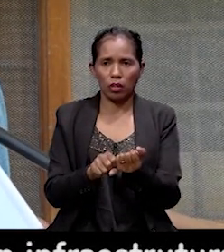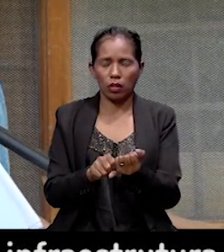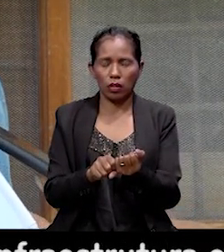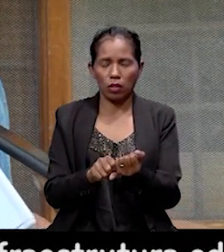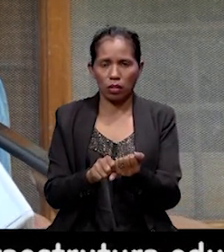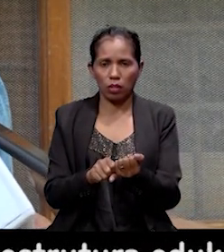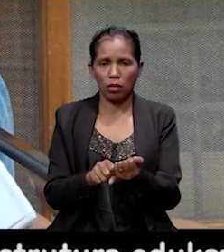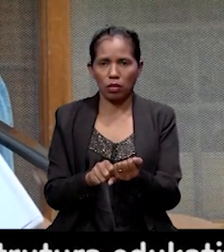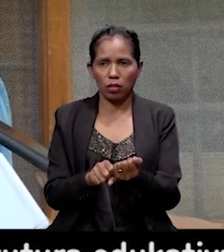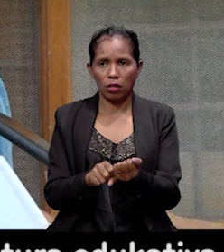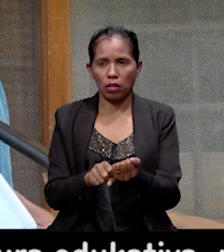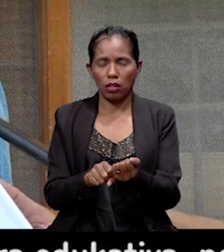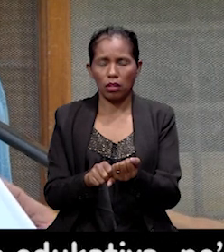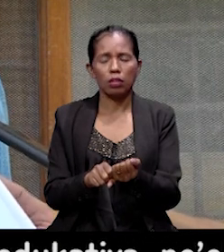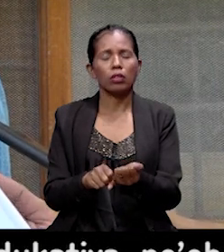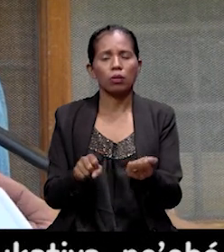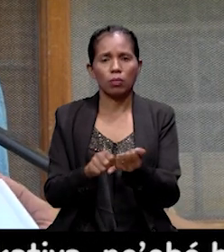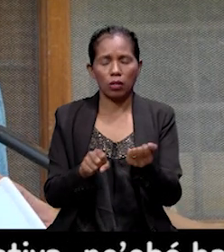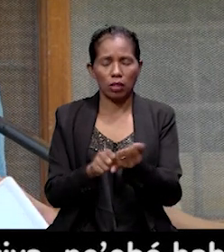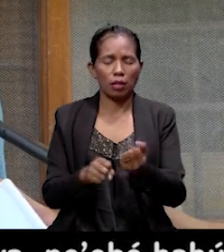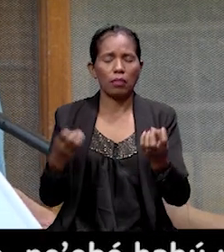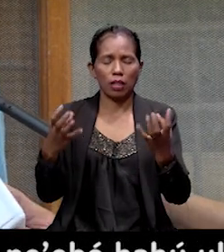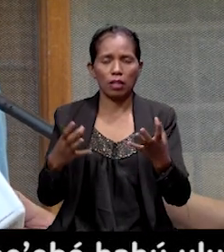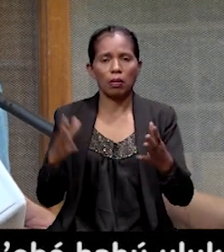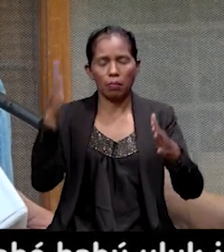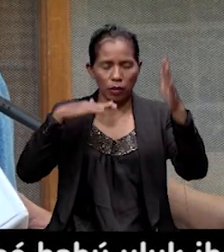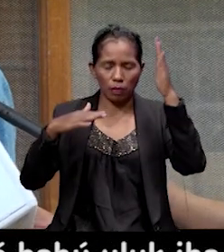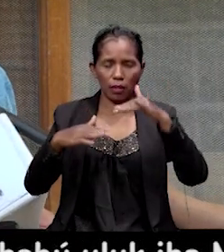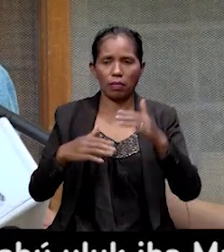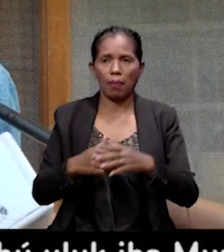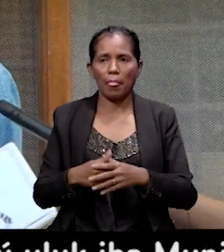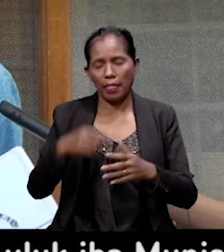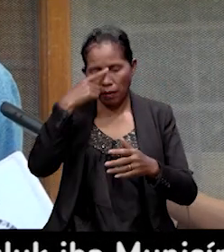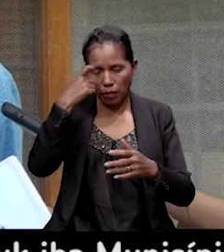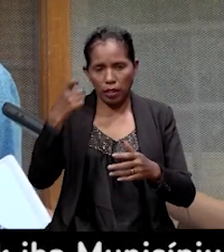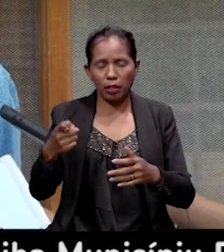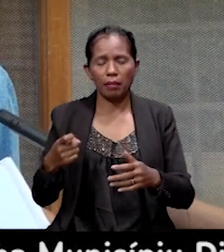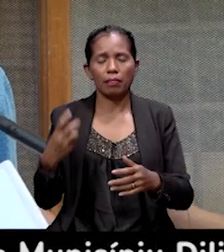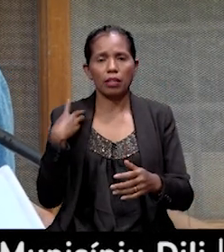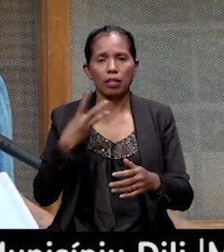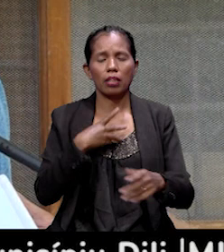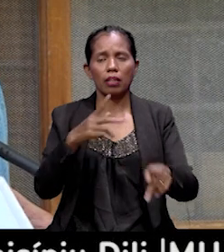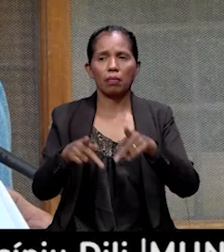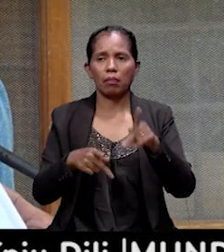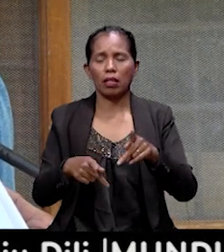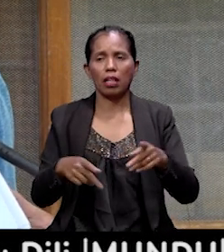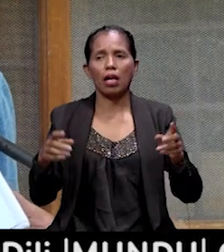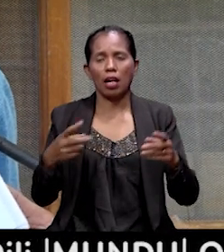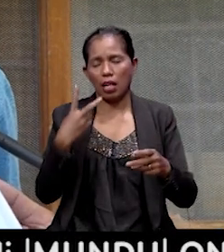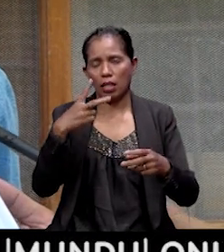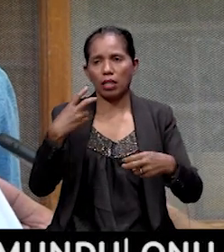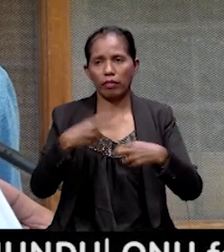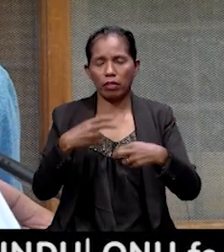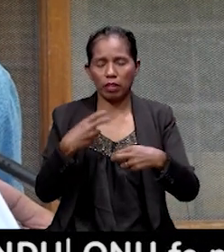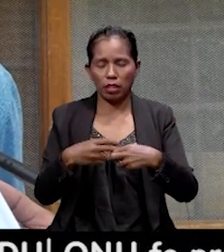ba problema idane tambane itenia sidadan sira aproveita dificuldad nebe